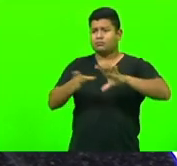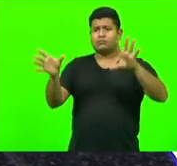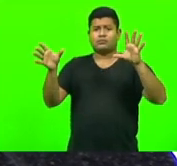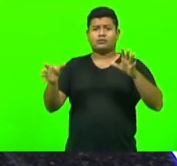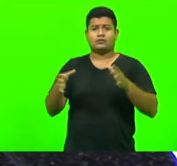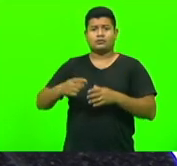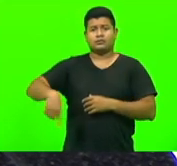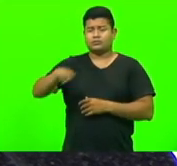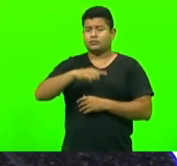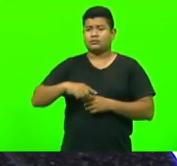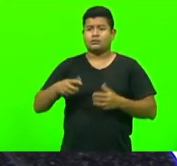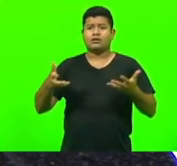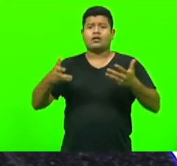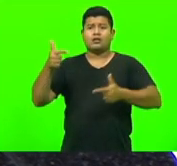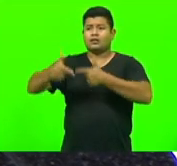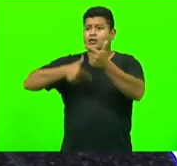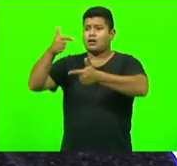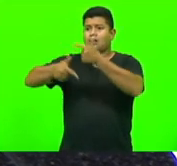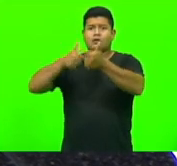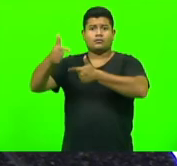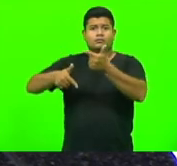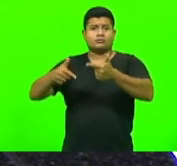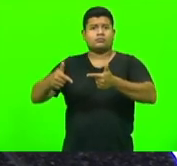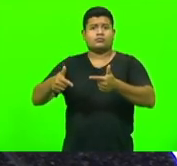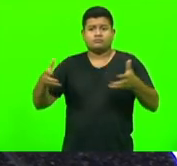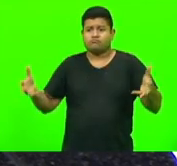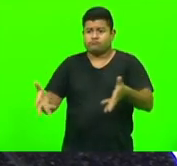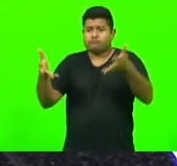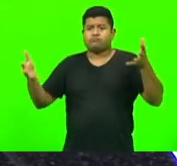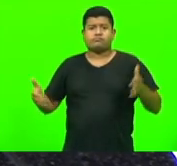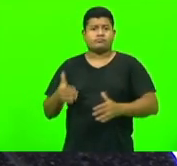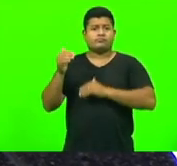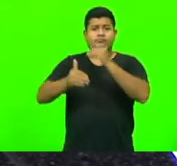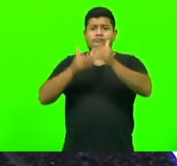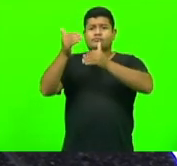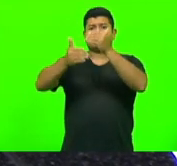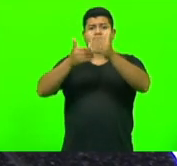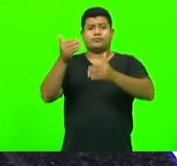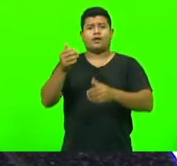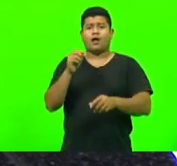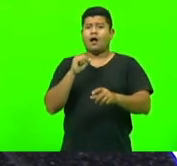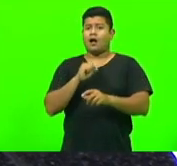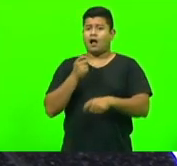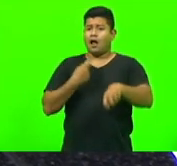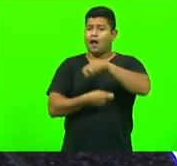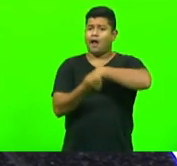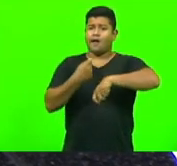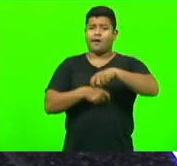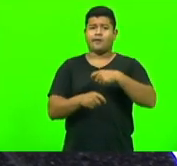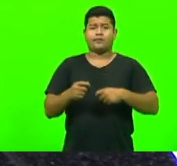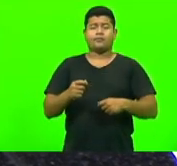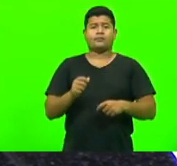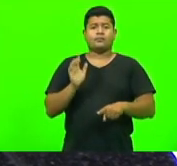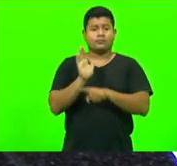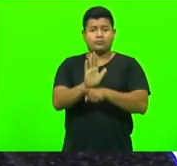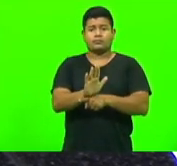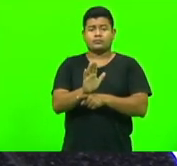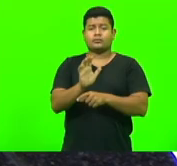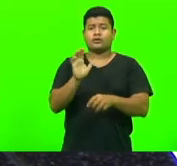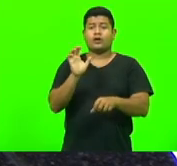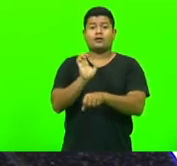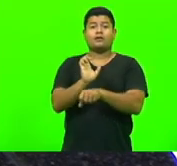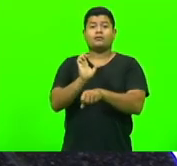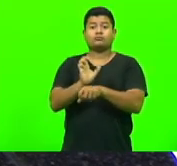queremos. Vamos trabalhar, vamos desenvolver a nossa economia, vamos fazer o nosso Estado mais forte e parar